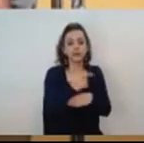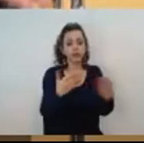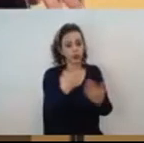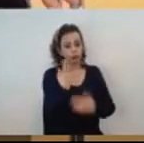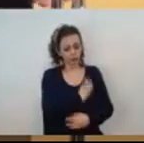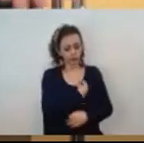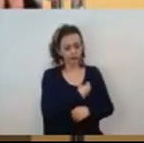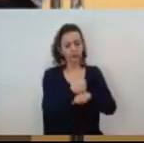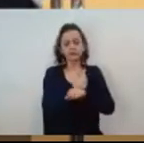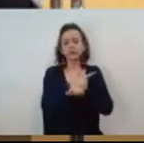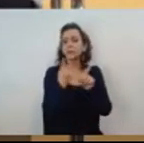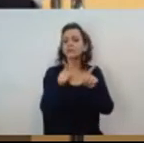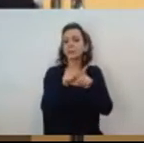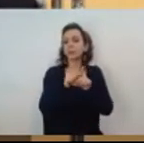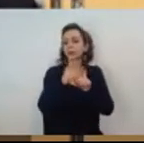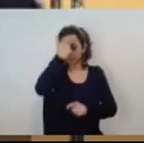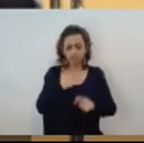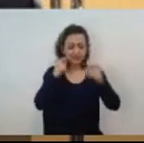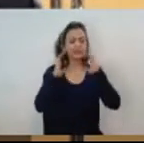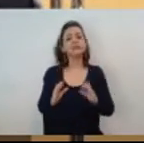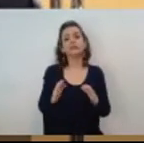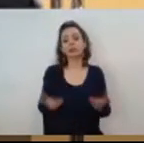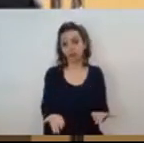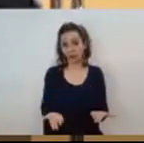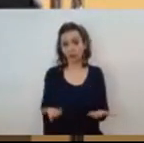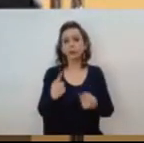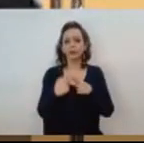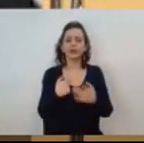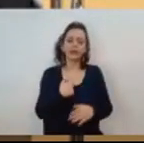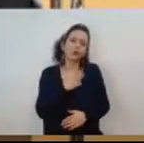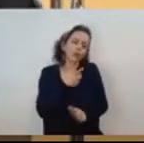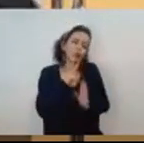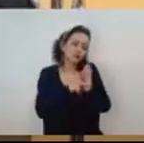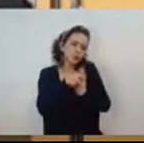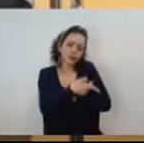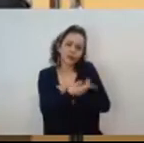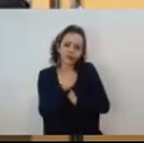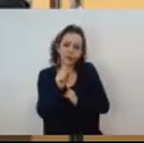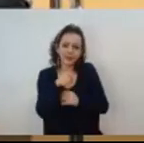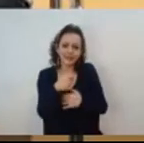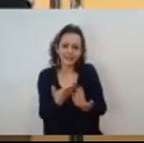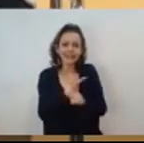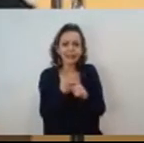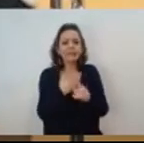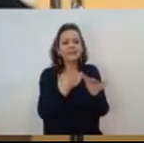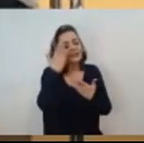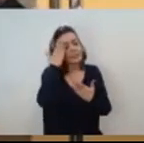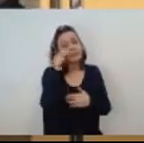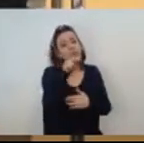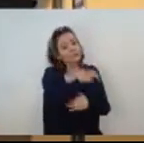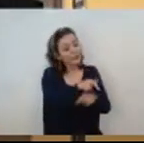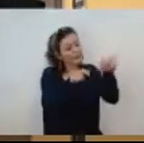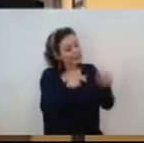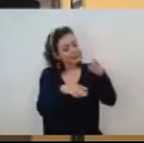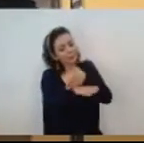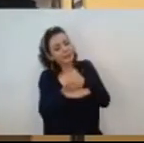o cidadão com uma pessoa né Porque eu conheço o problema lógico vai e eu quero do participante saber qual é o impacto